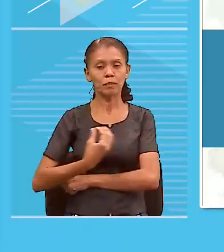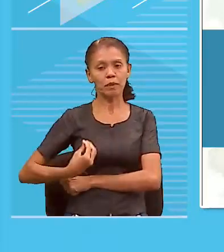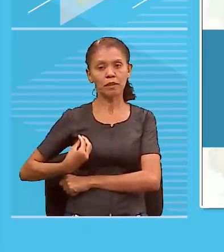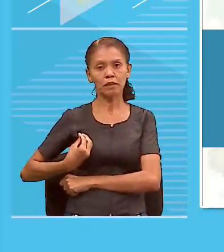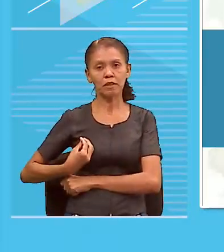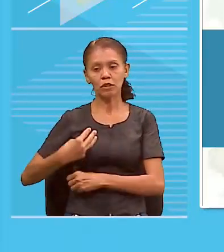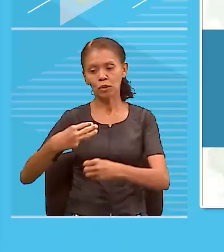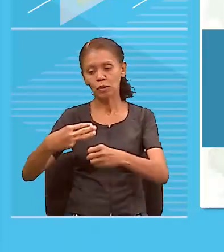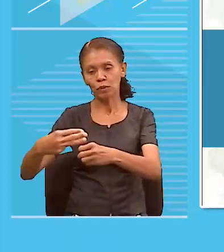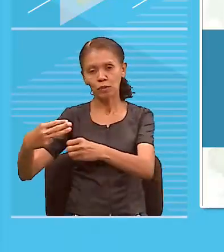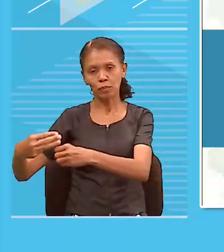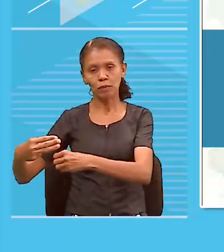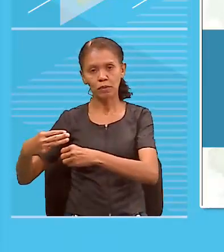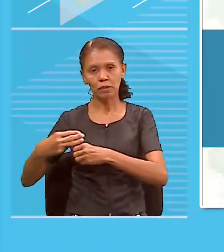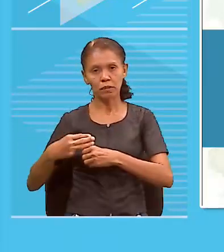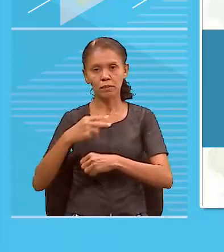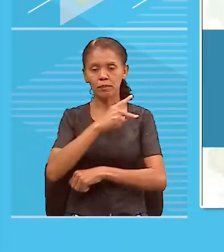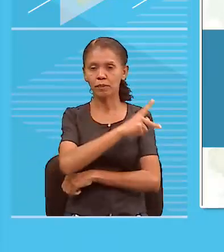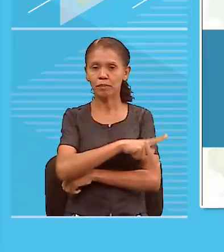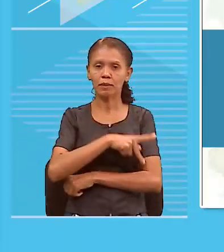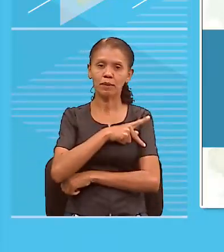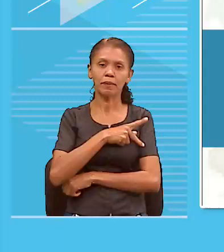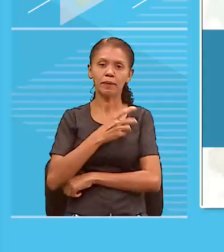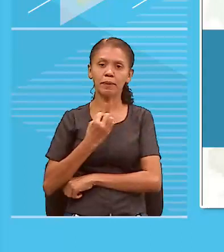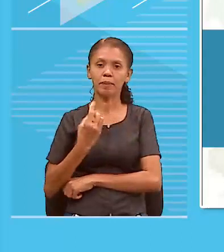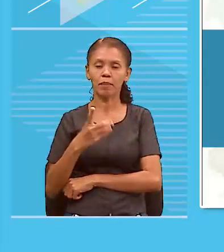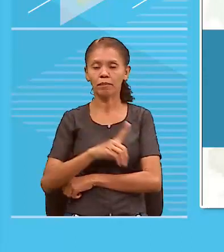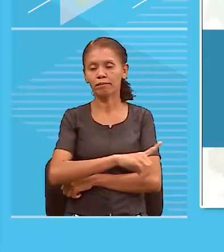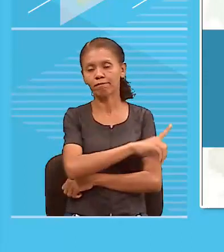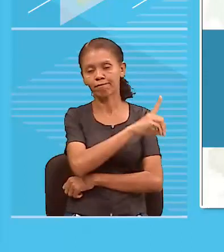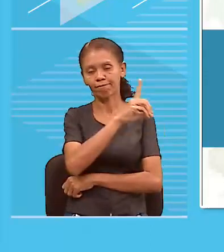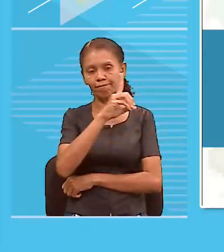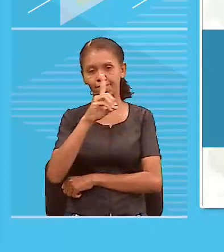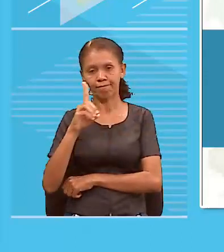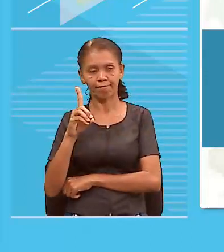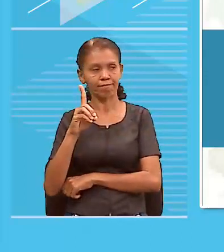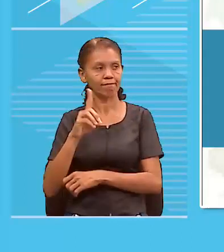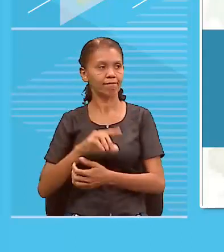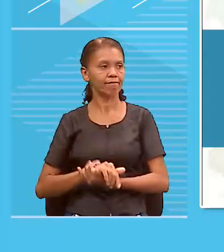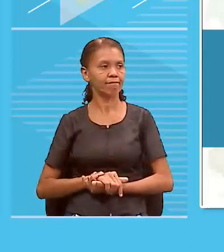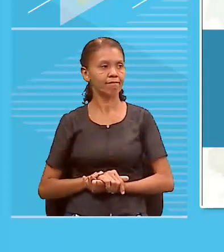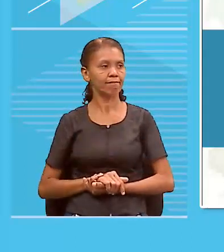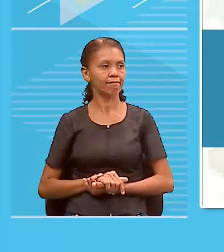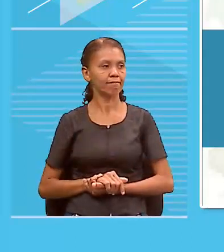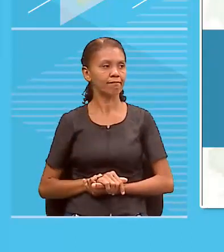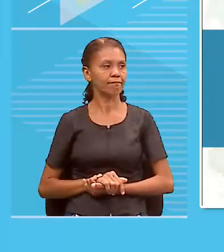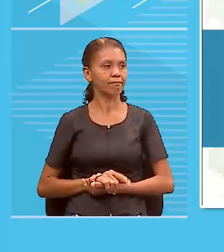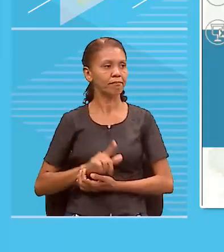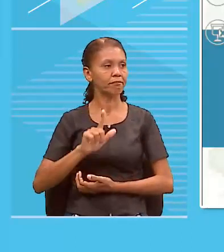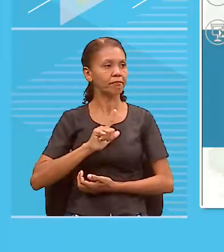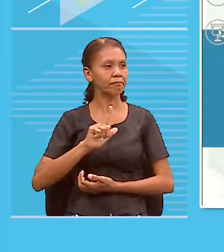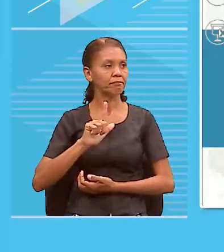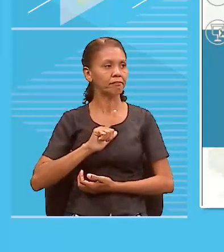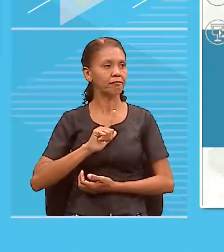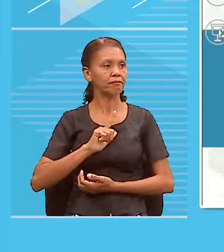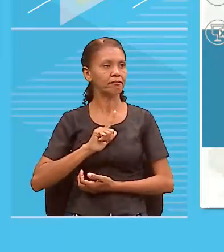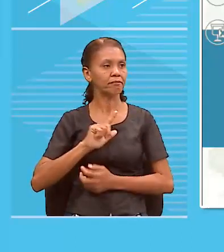nova Uruçu e muito bom dia nós temos aqui temáticas